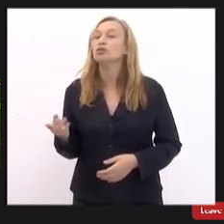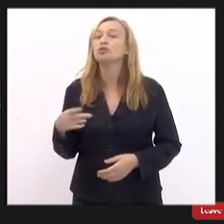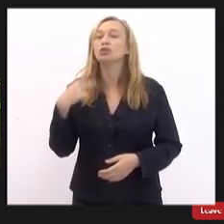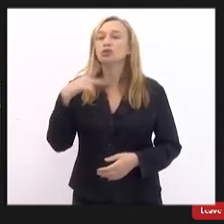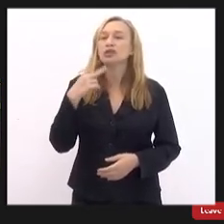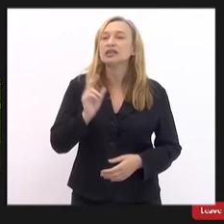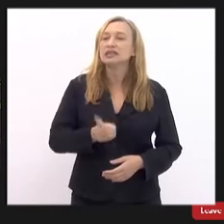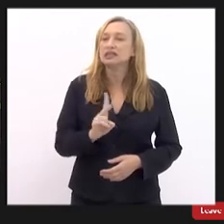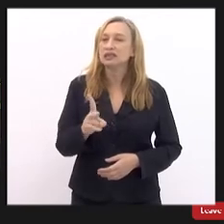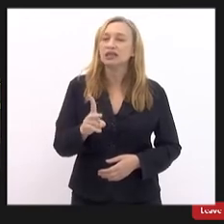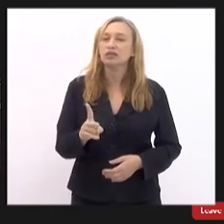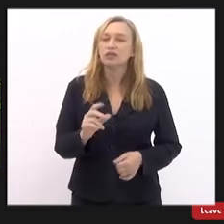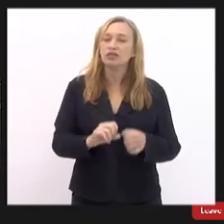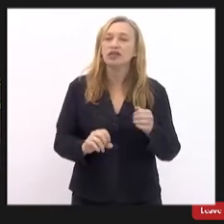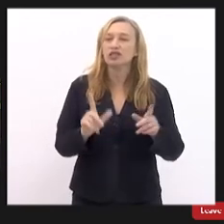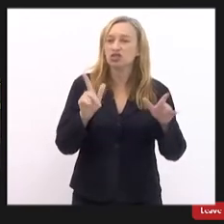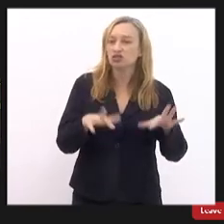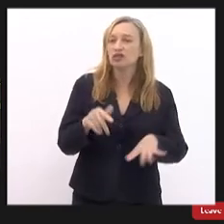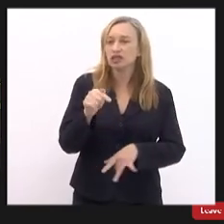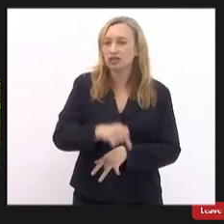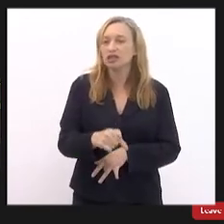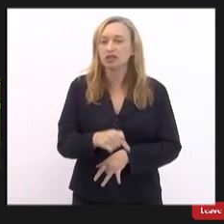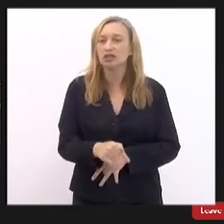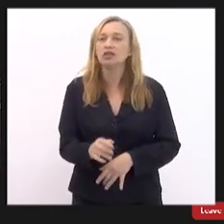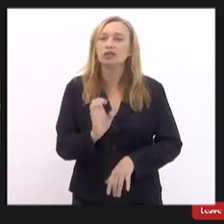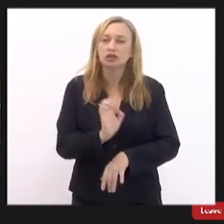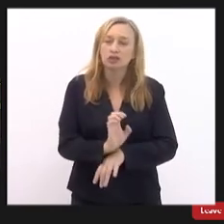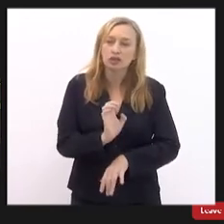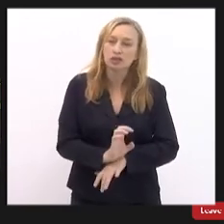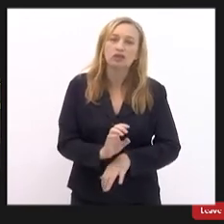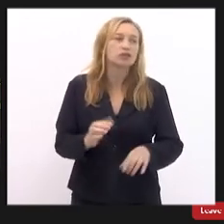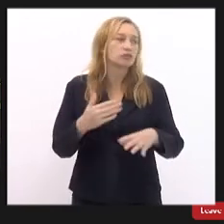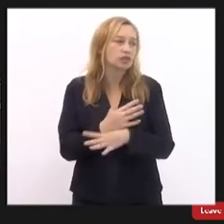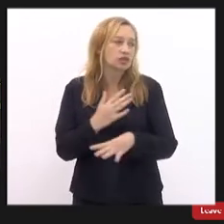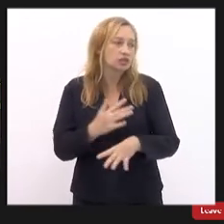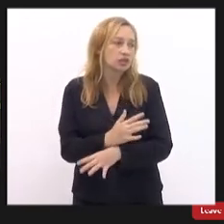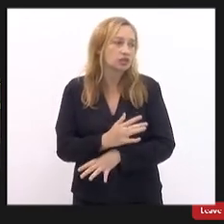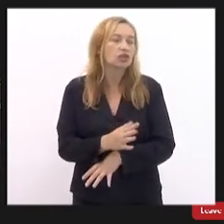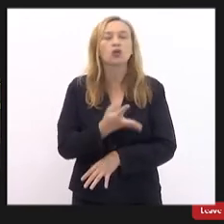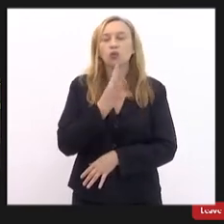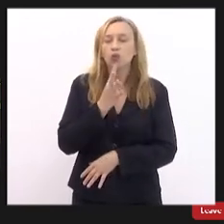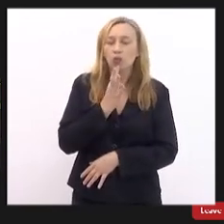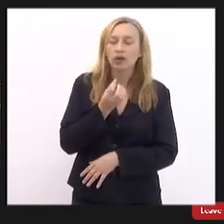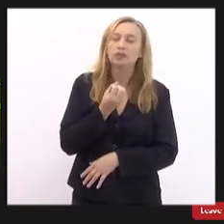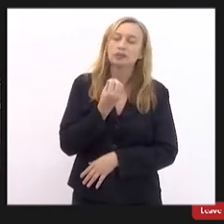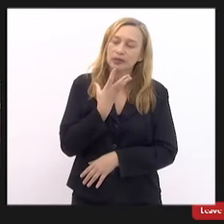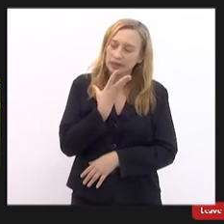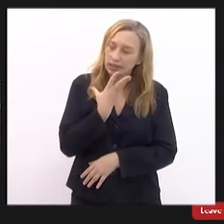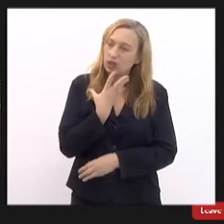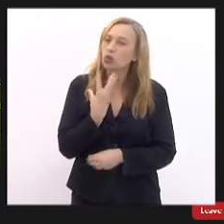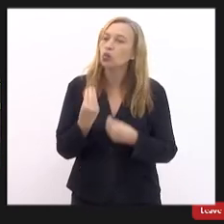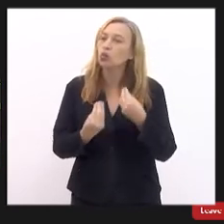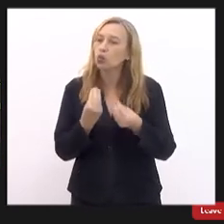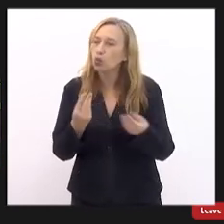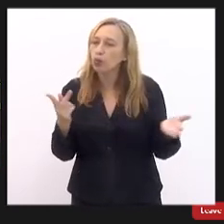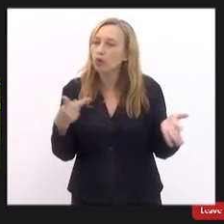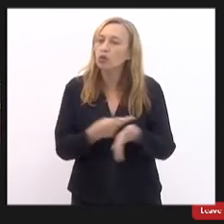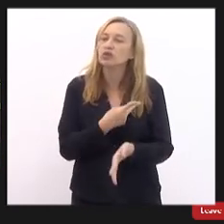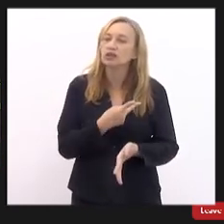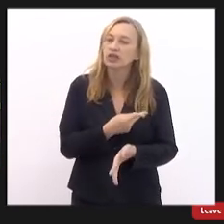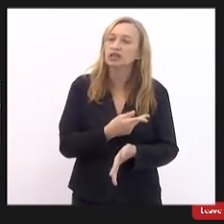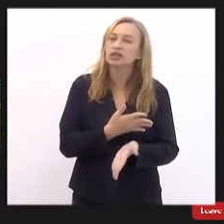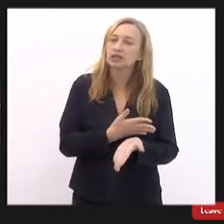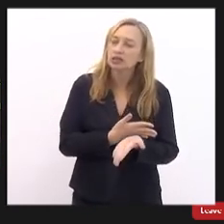político, sempre fez a diferença aqui para o Estado e para a cidade, e conhece bem como acontece na